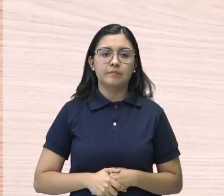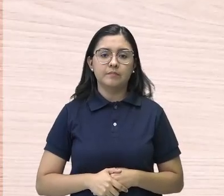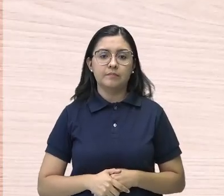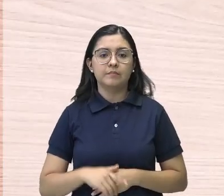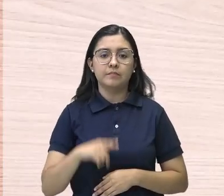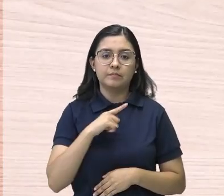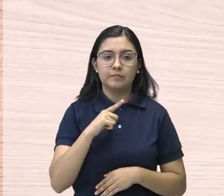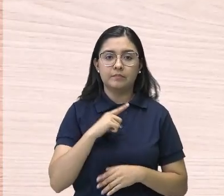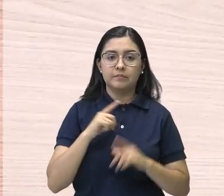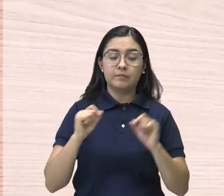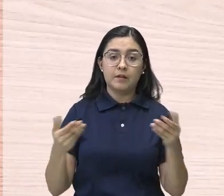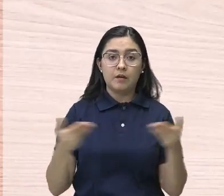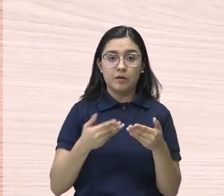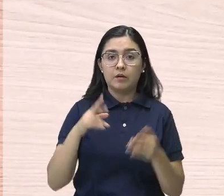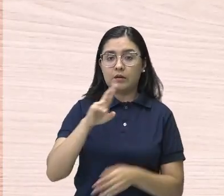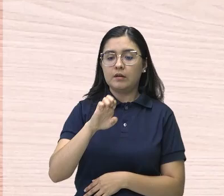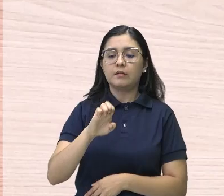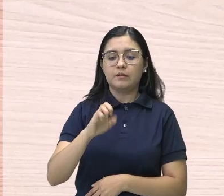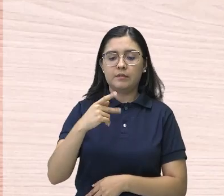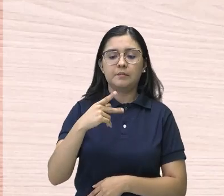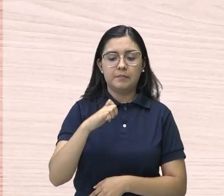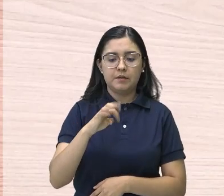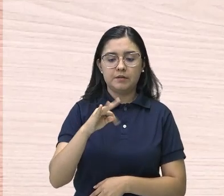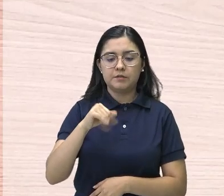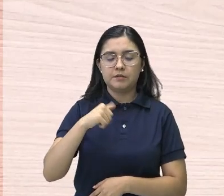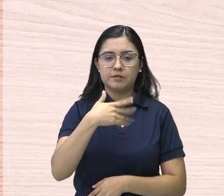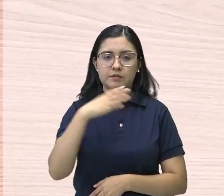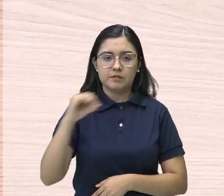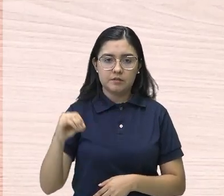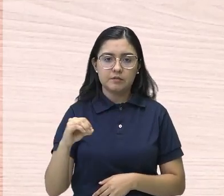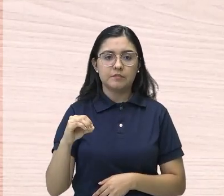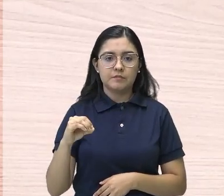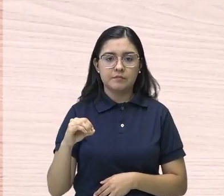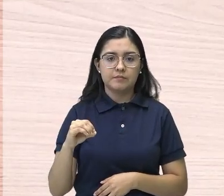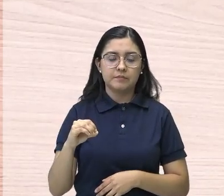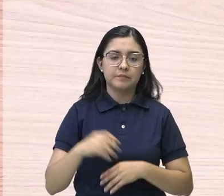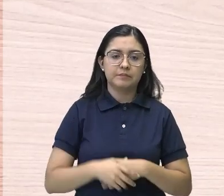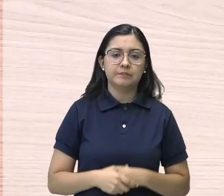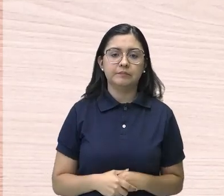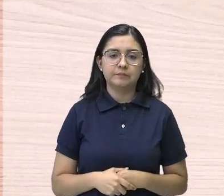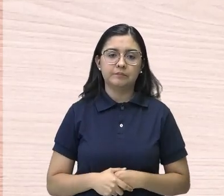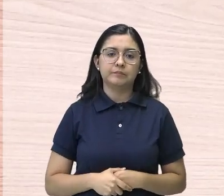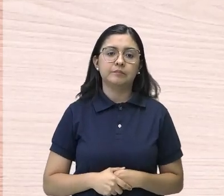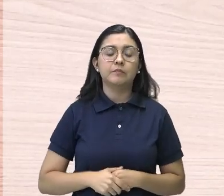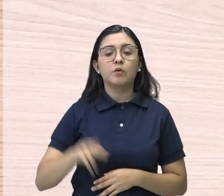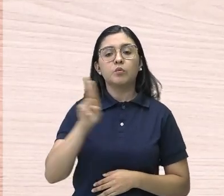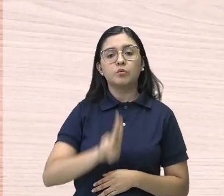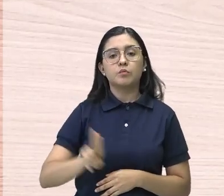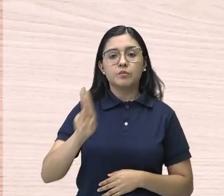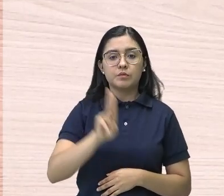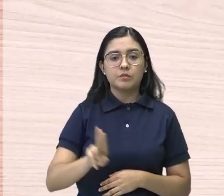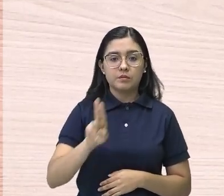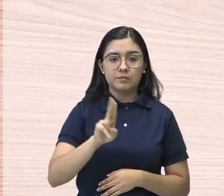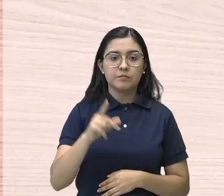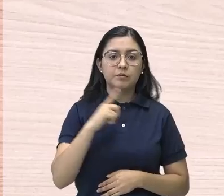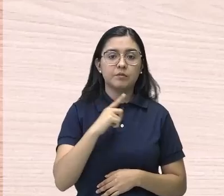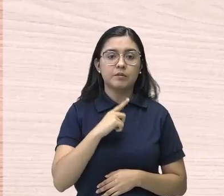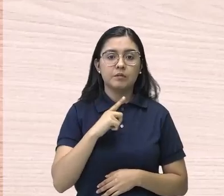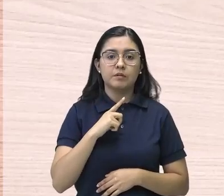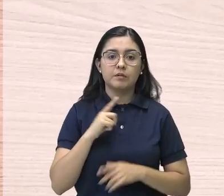Permutação com repetição ou permutação com elementos repetidos. Utilizamos quando